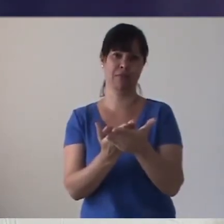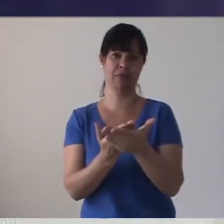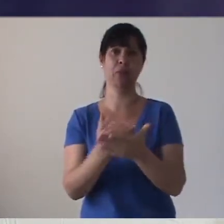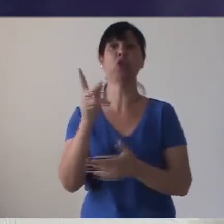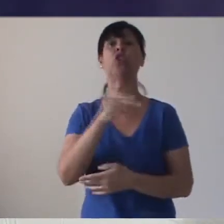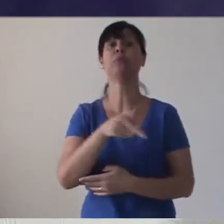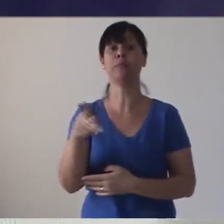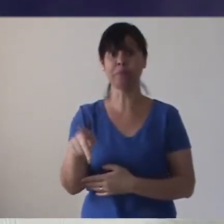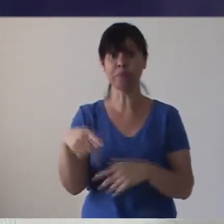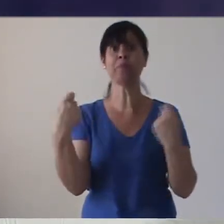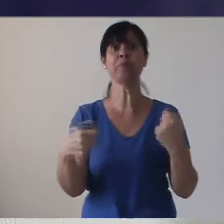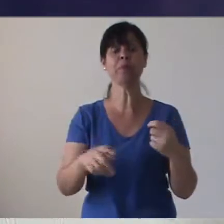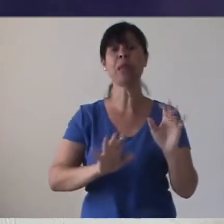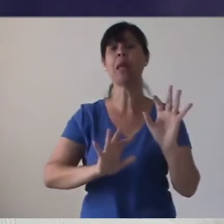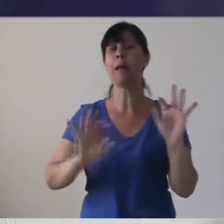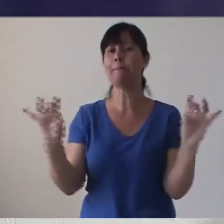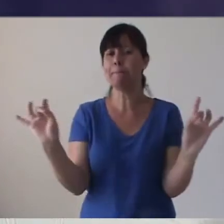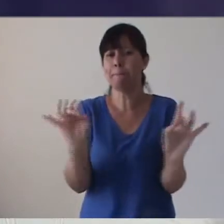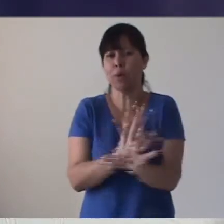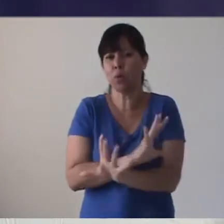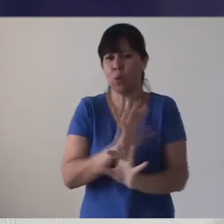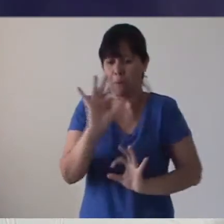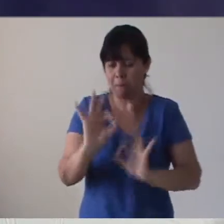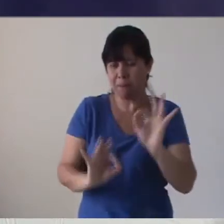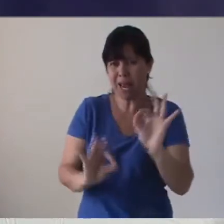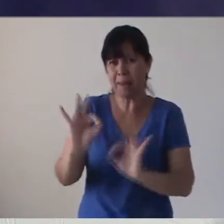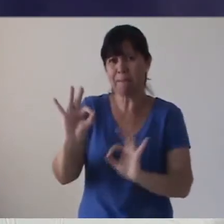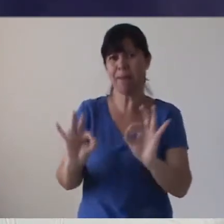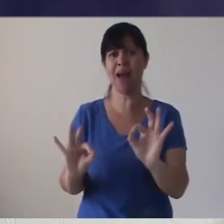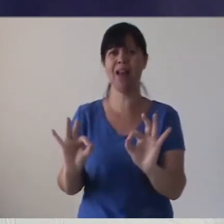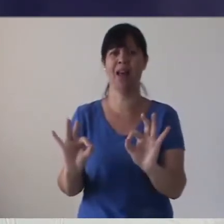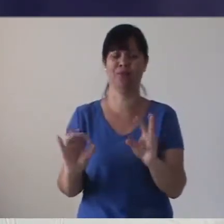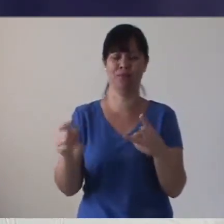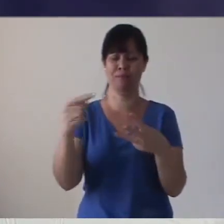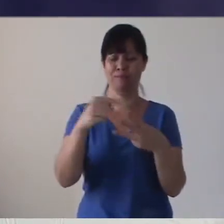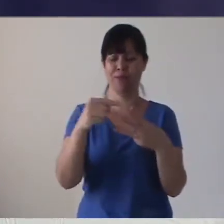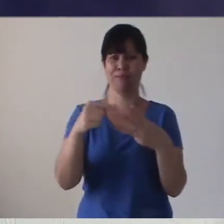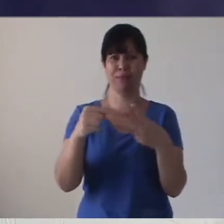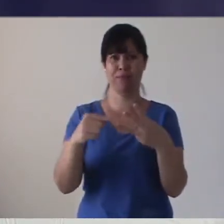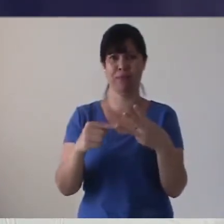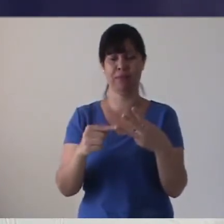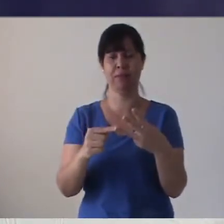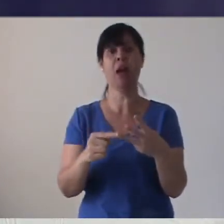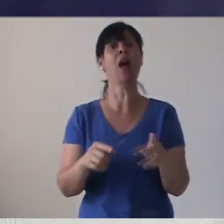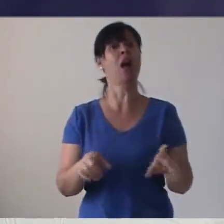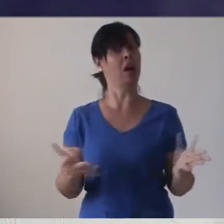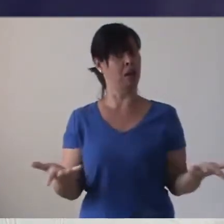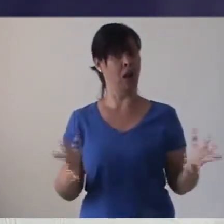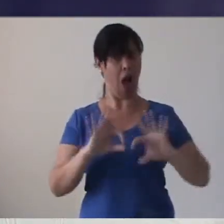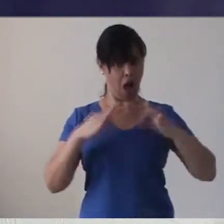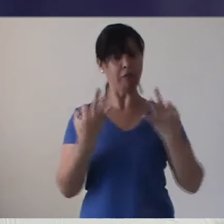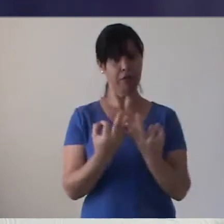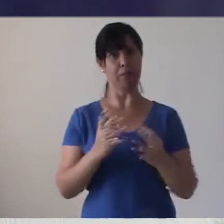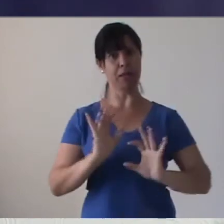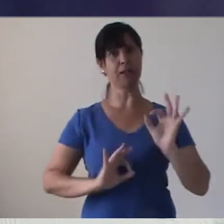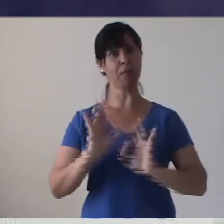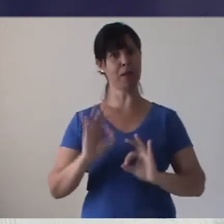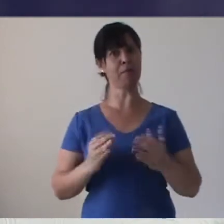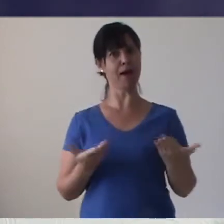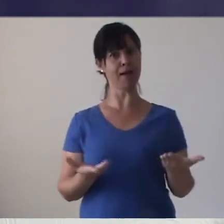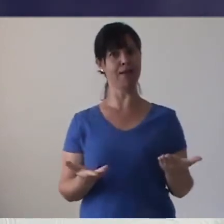professor tem que estar preparado para isso, né? Os pais também estão se preparando para